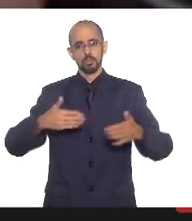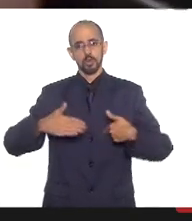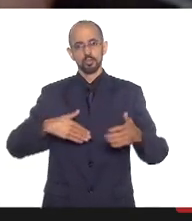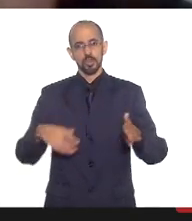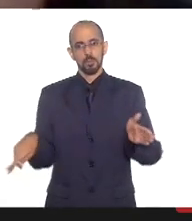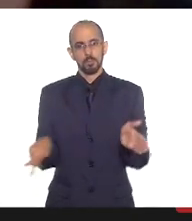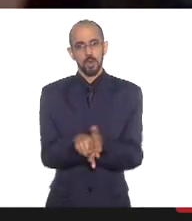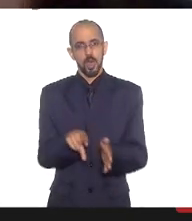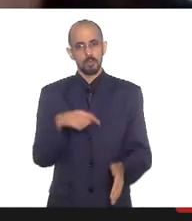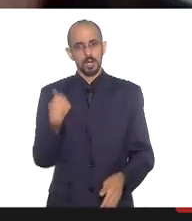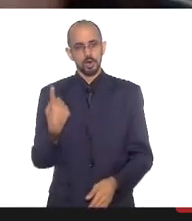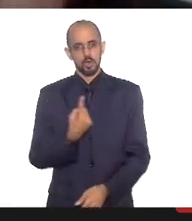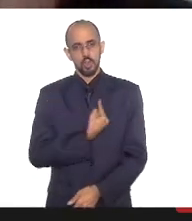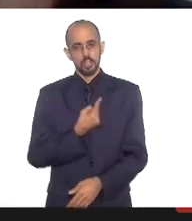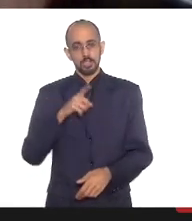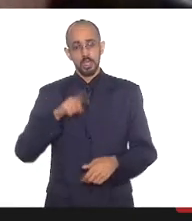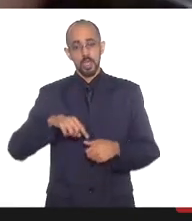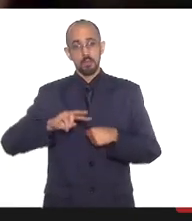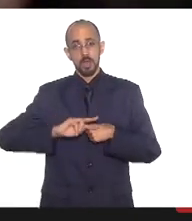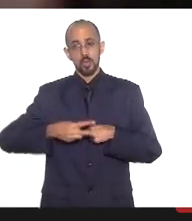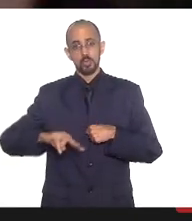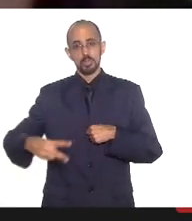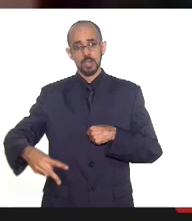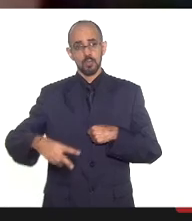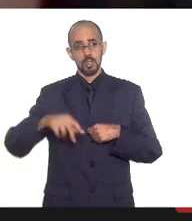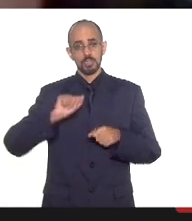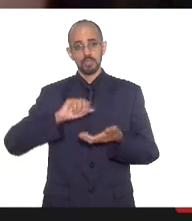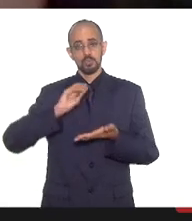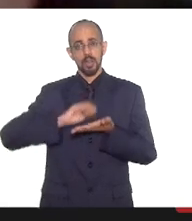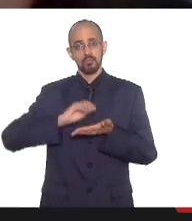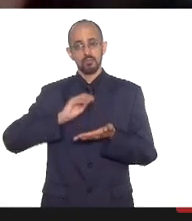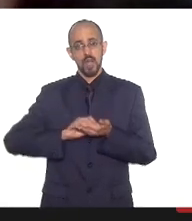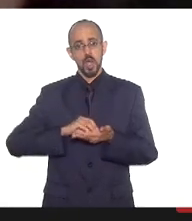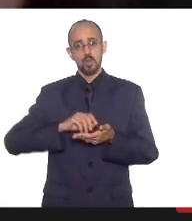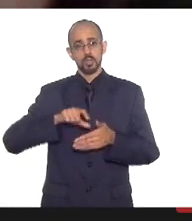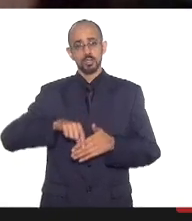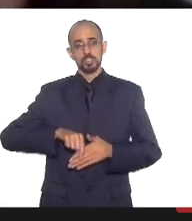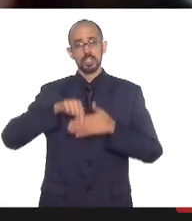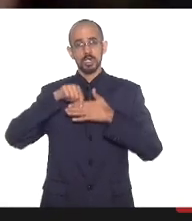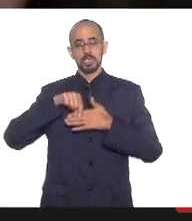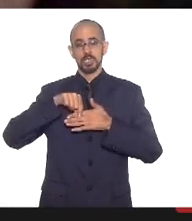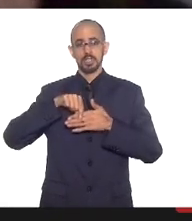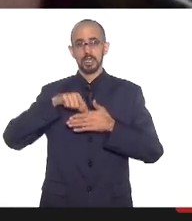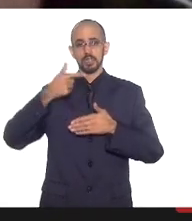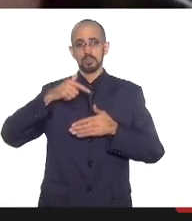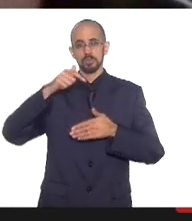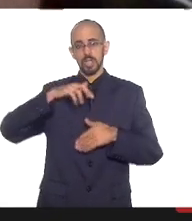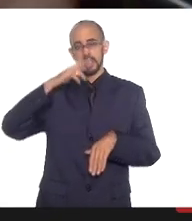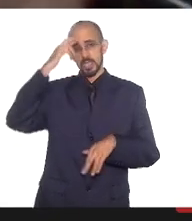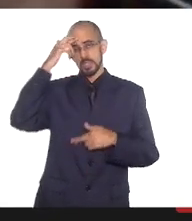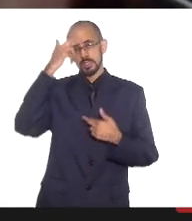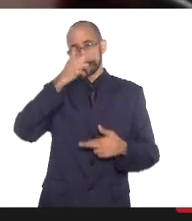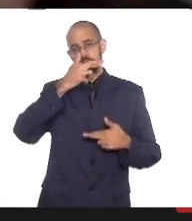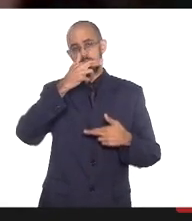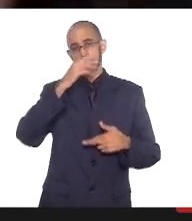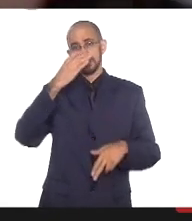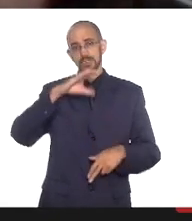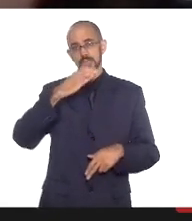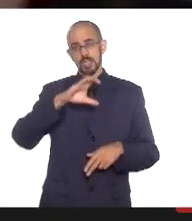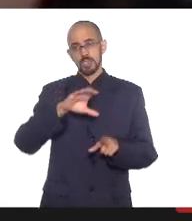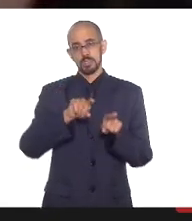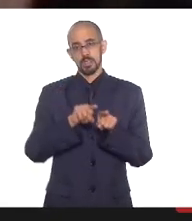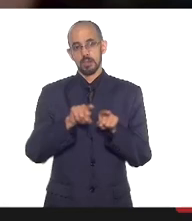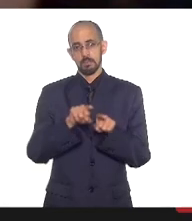é puramente uma consequência de um desgoverno do qual estamos passando Sem respeito nenhum a ciência EA população